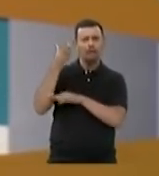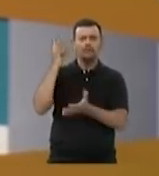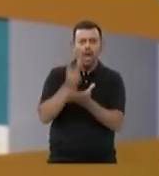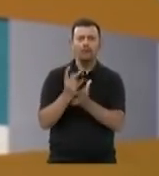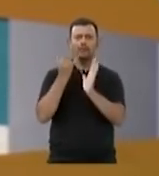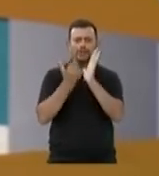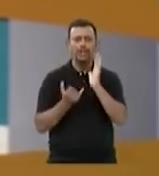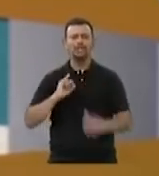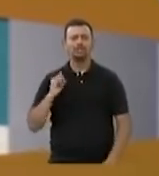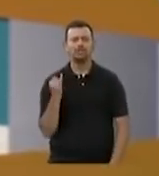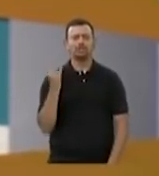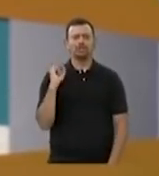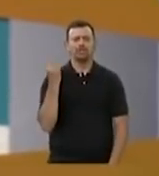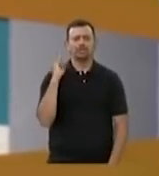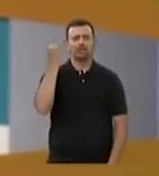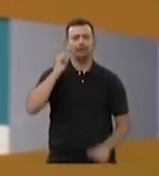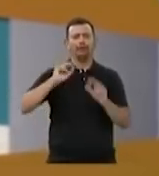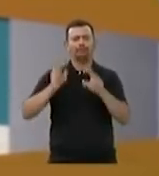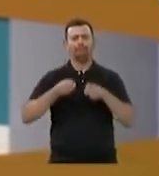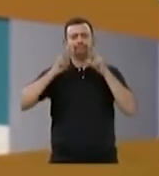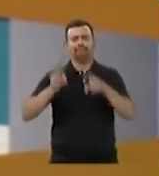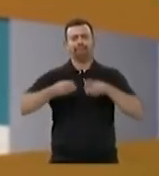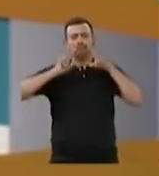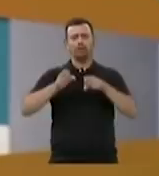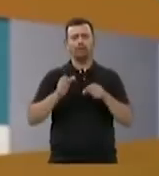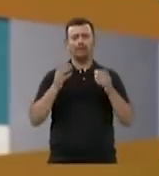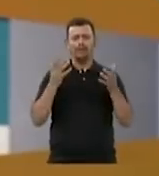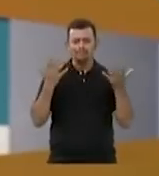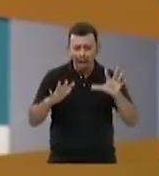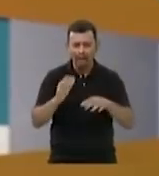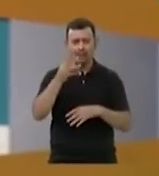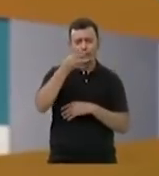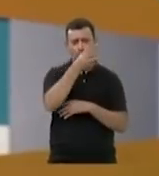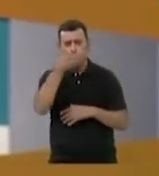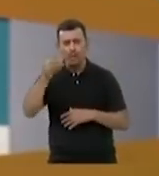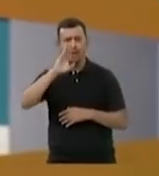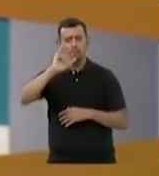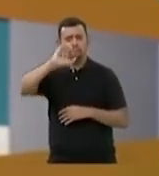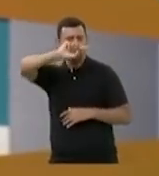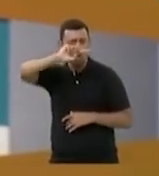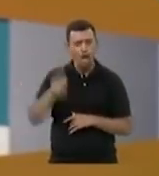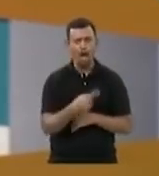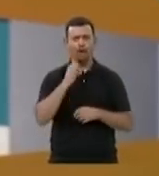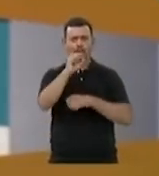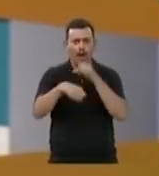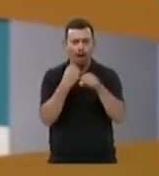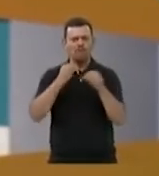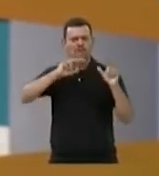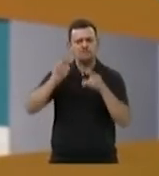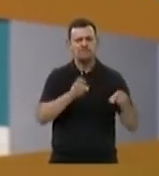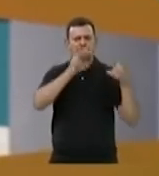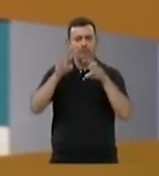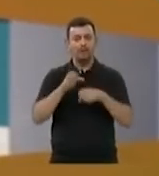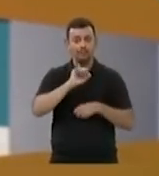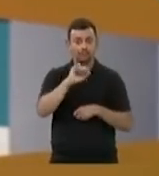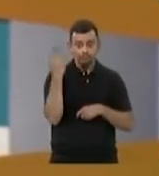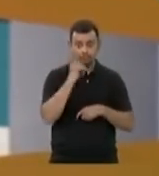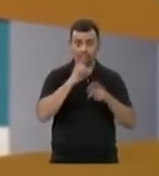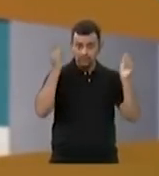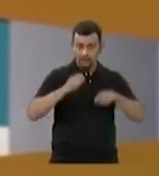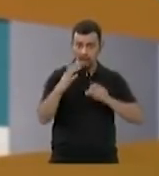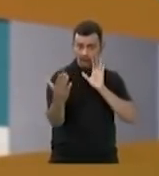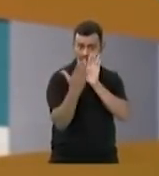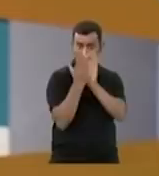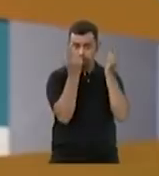pública no brasil e que levam mais de 400 bilhões de reais ao ano enfrentando a bolsa banqueiro nós temos condição de